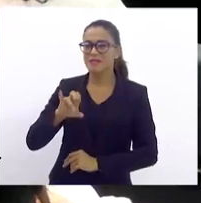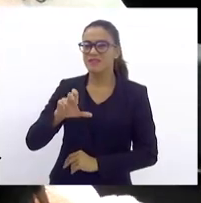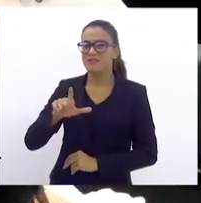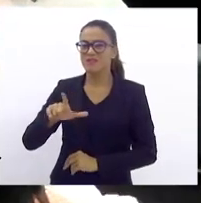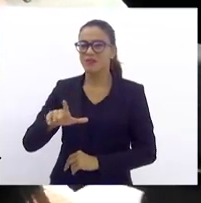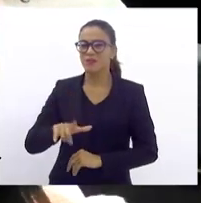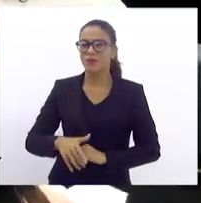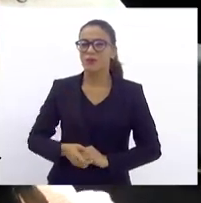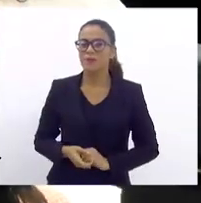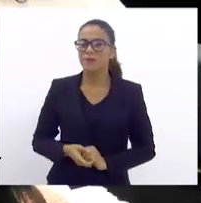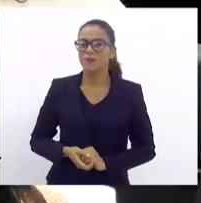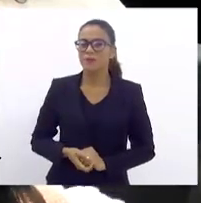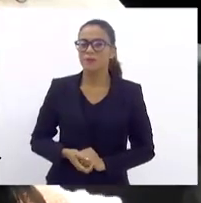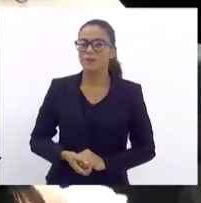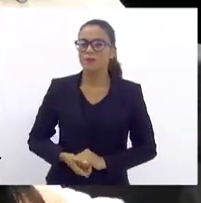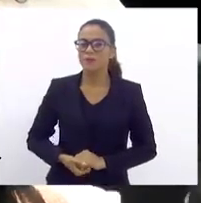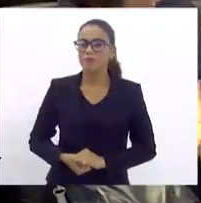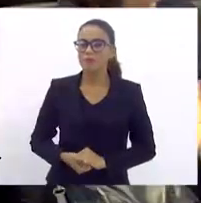favor